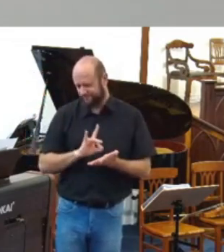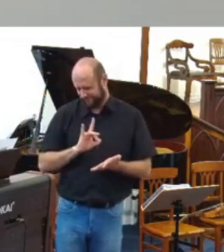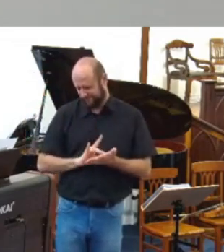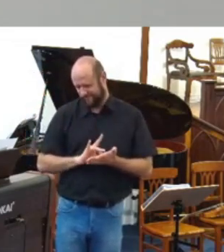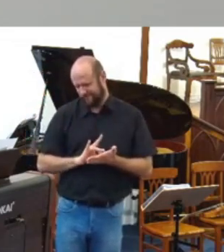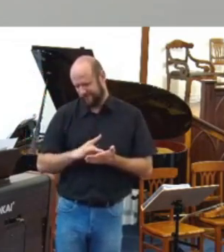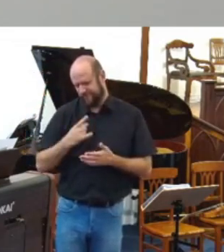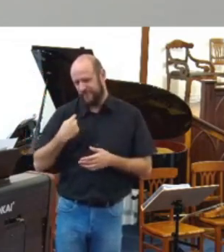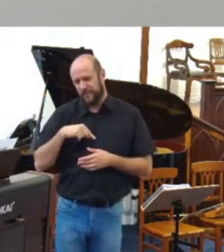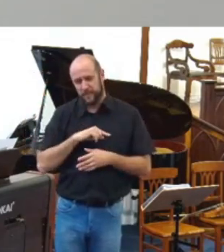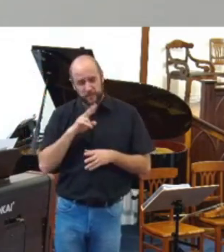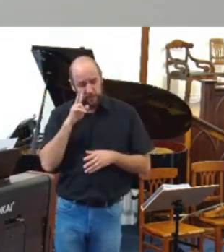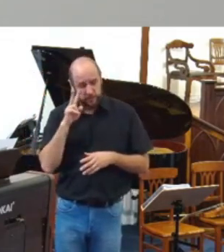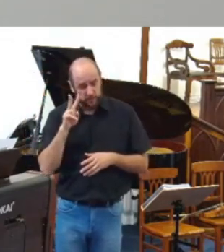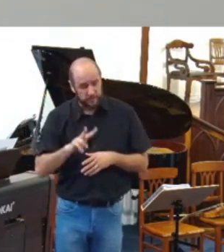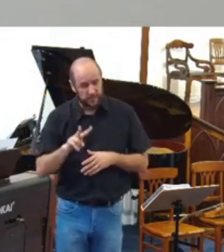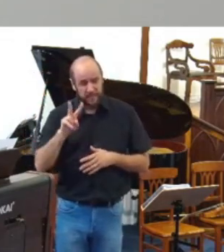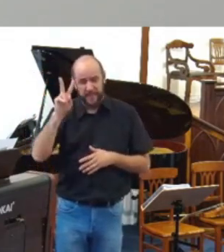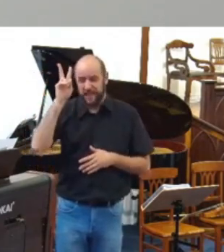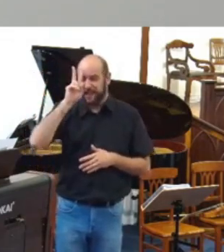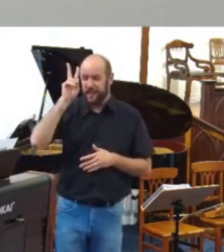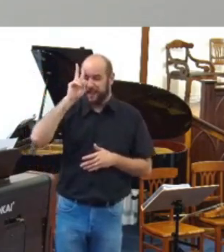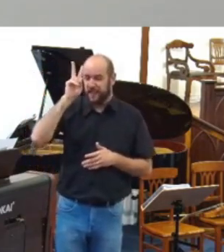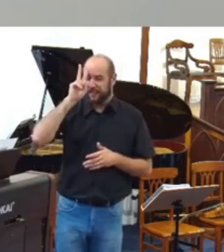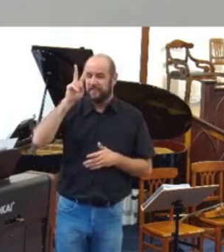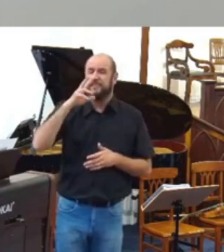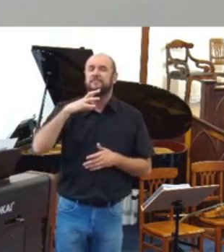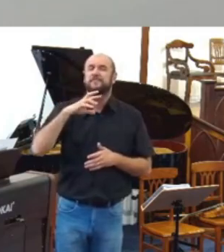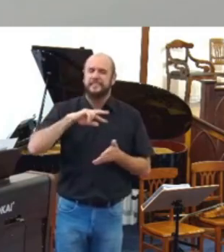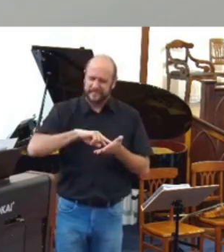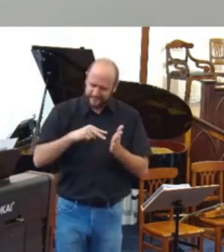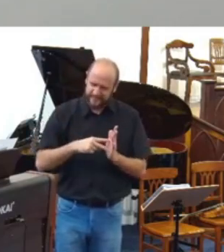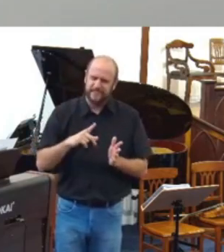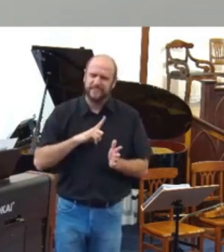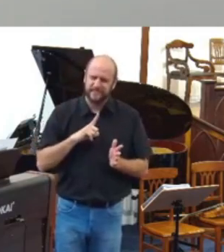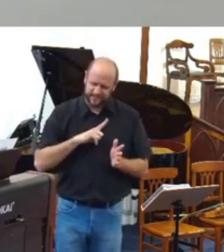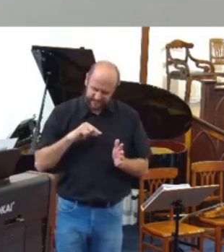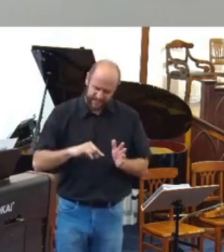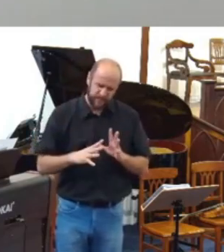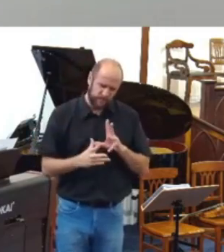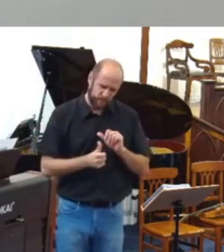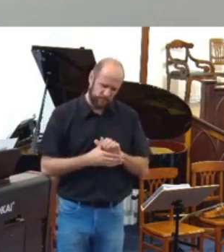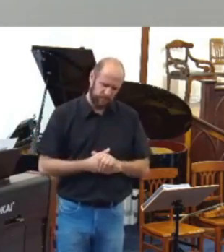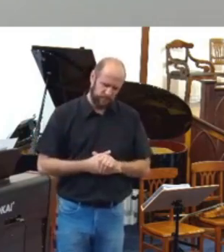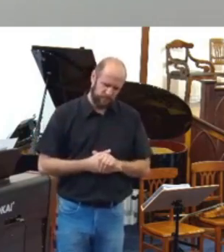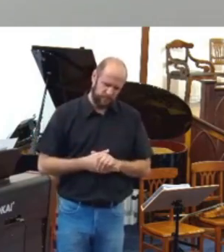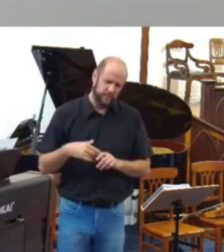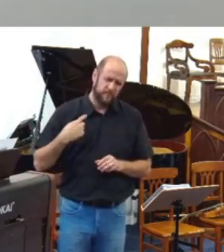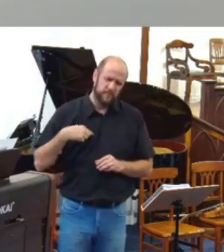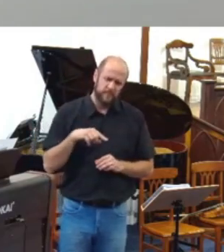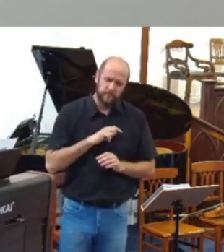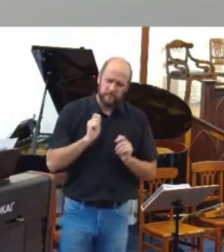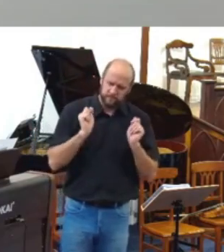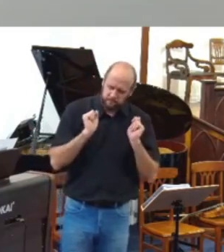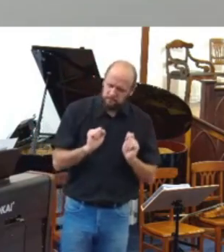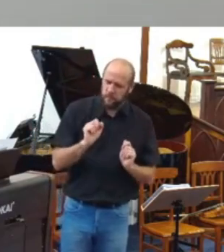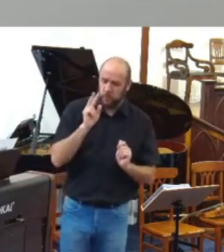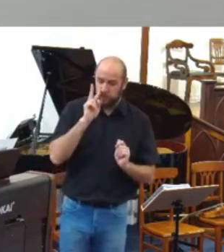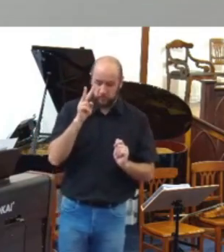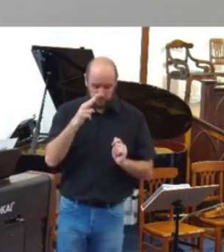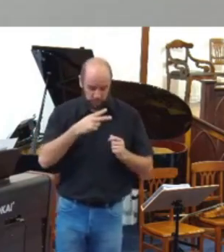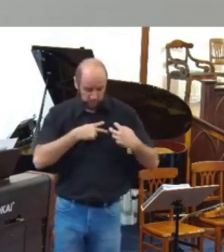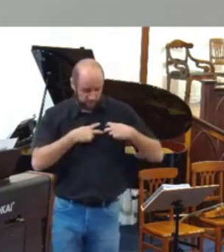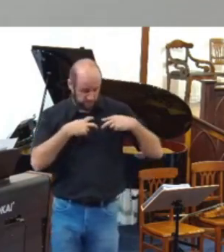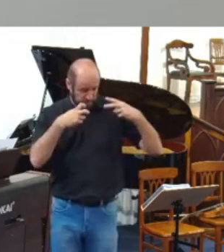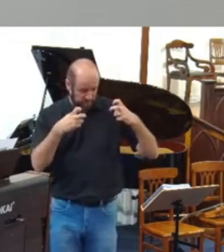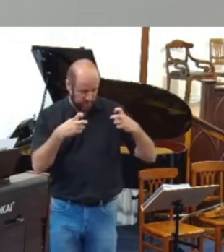Hoje nós podemos olhar para trás e lembrar que tem um sentido para a gente viver nesse mundo. Hoje nós podemos olhar para dentro de nós